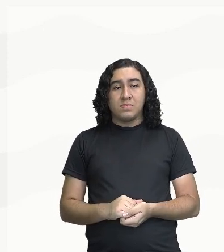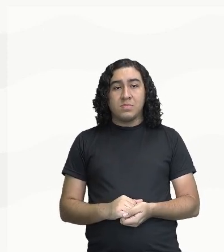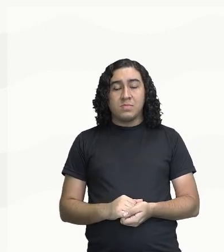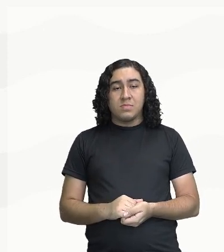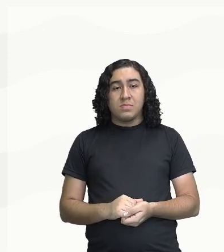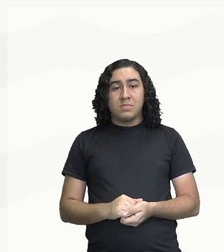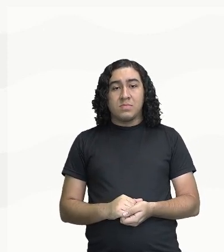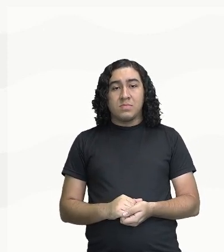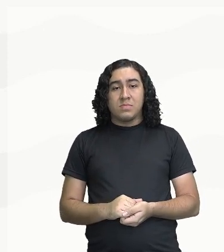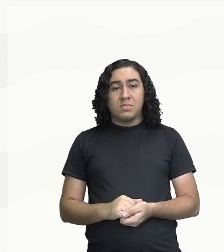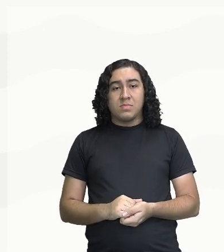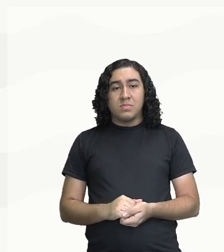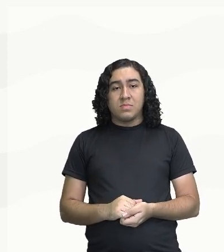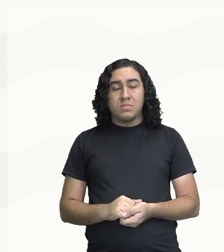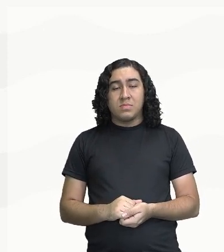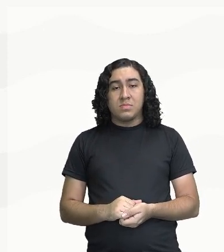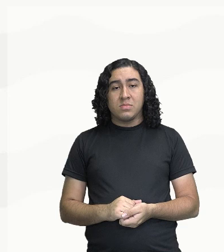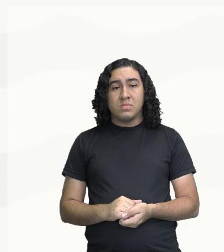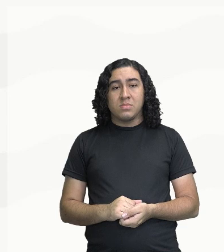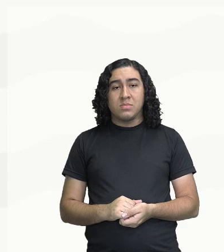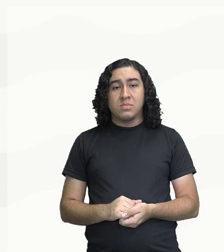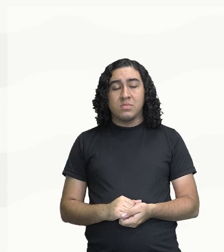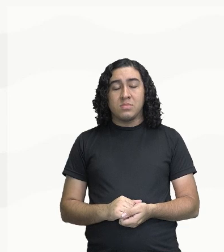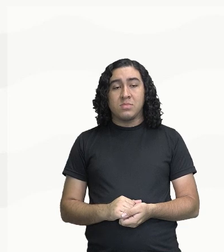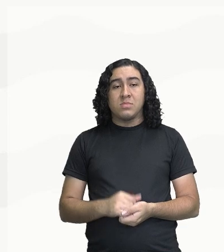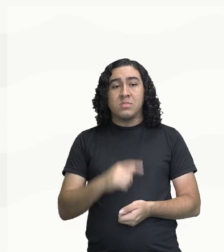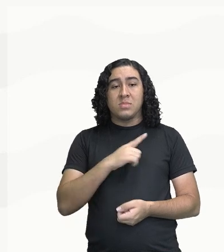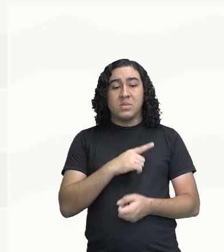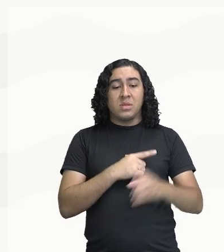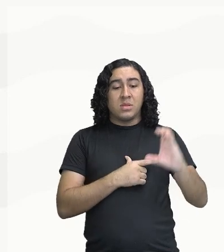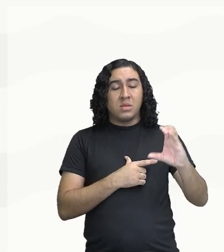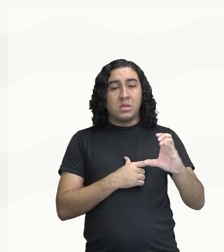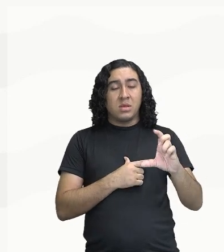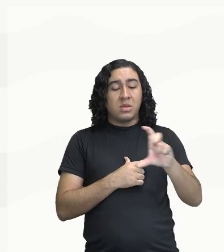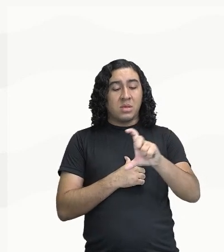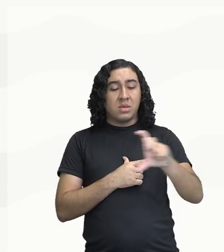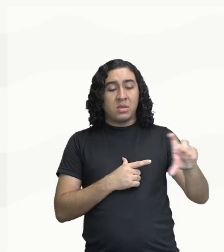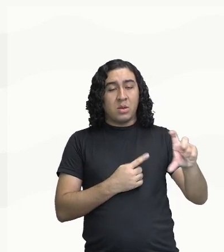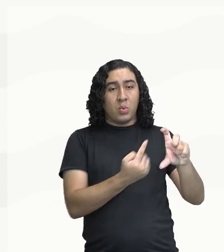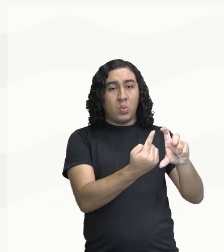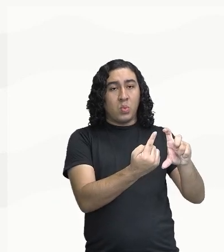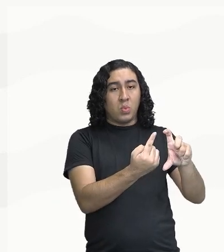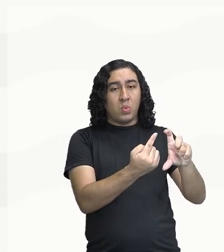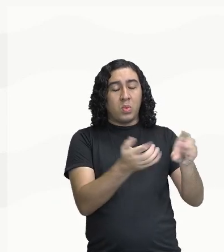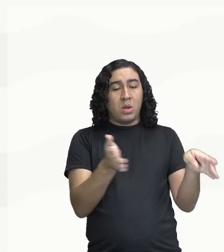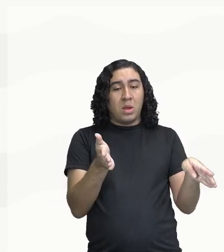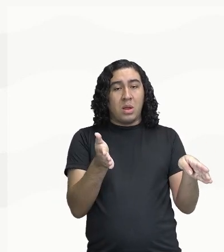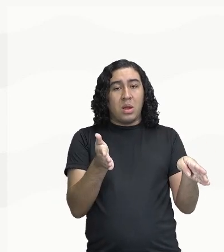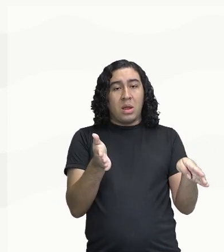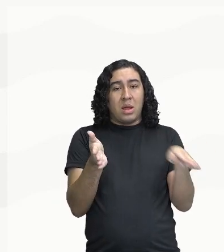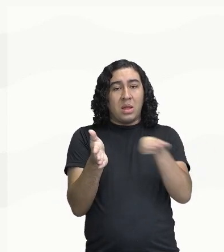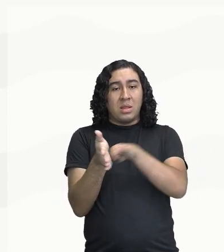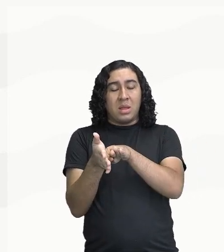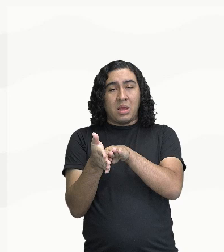isso está fechado em 1, inclui todas as crianças de 1 até